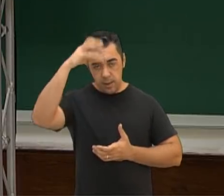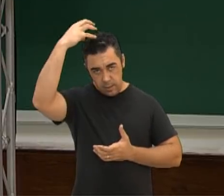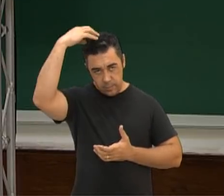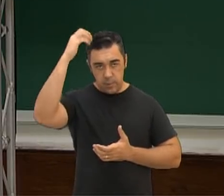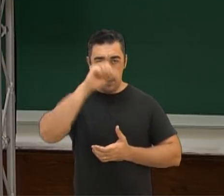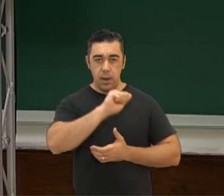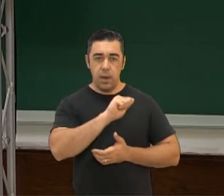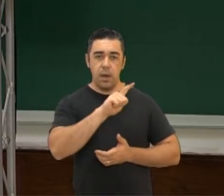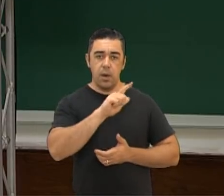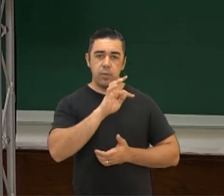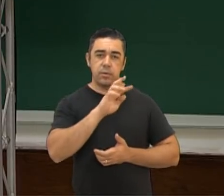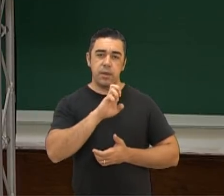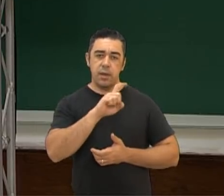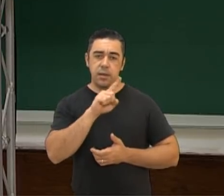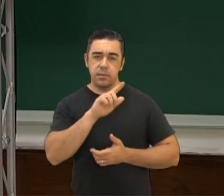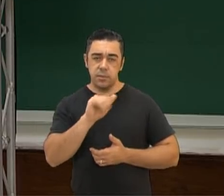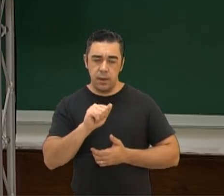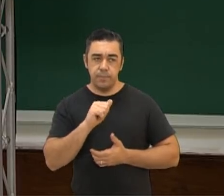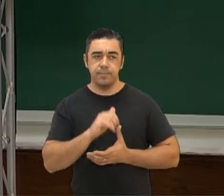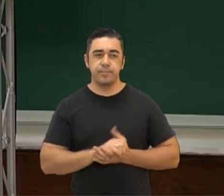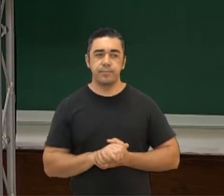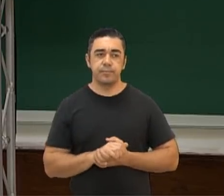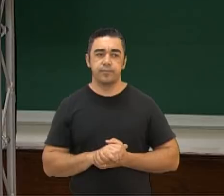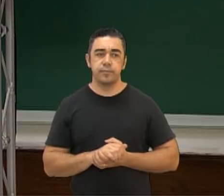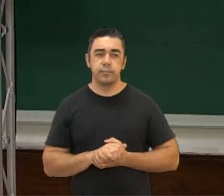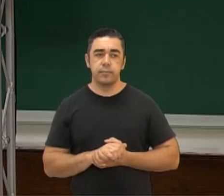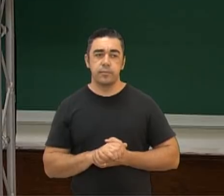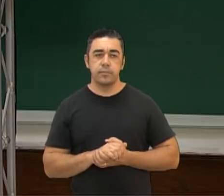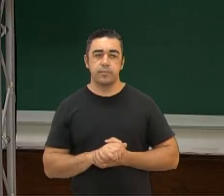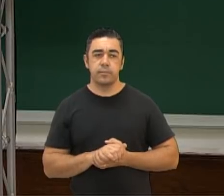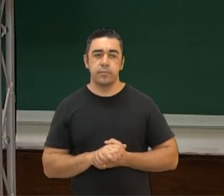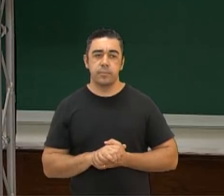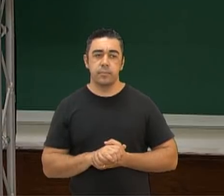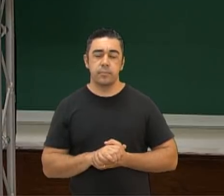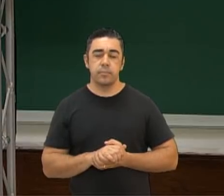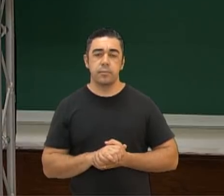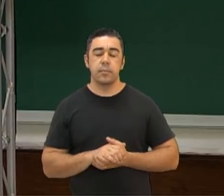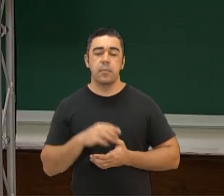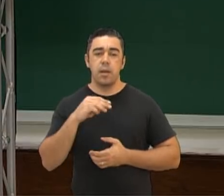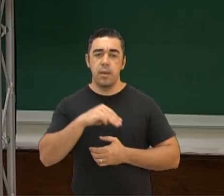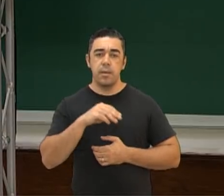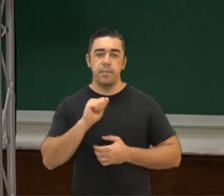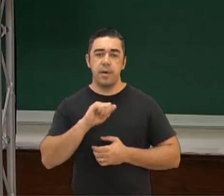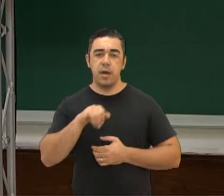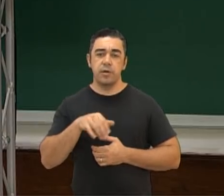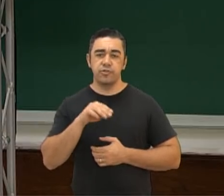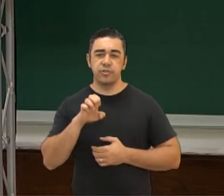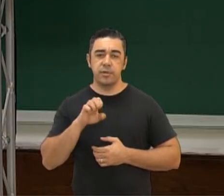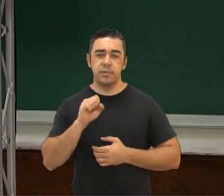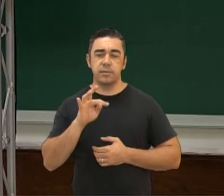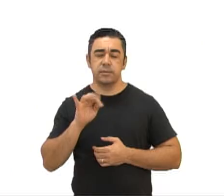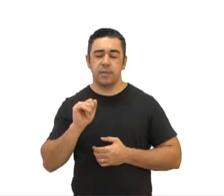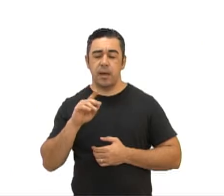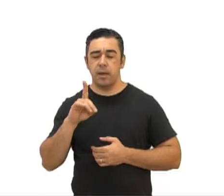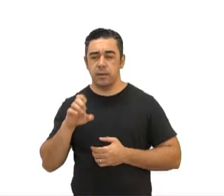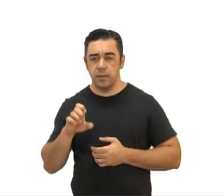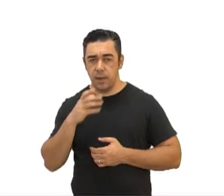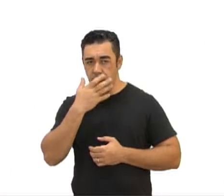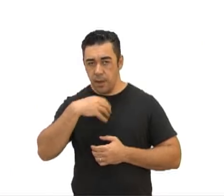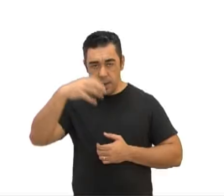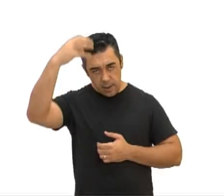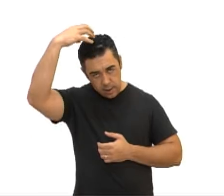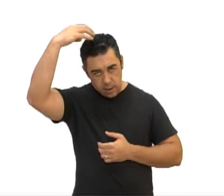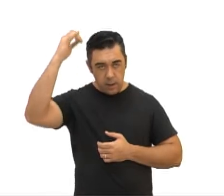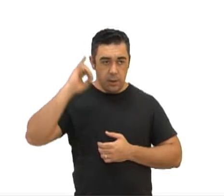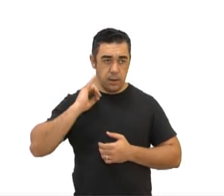tratamento adequado para príncipes e duques, né, e etc., princesas, duquesas. Já para reis e imperadores, a gente utiliza